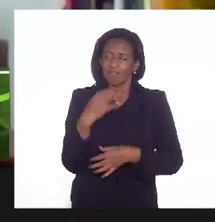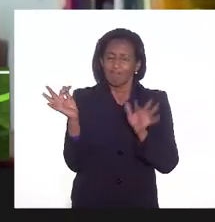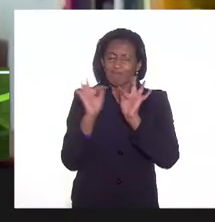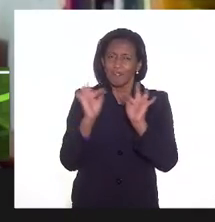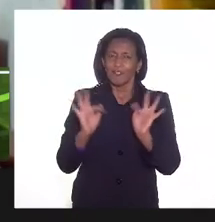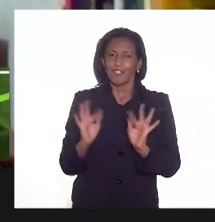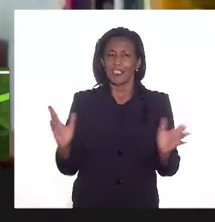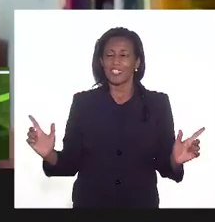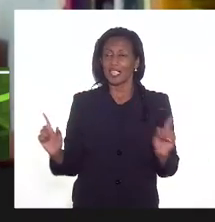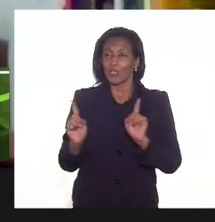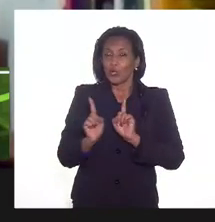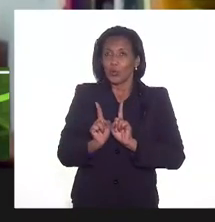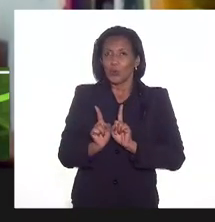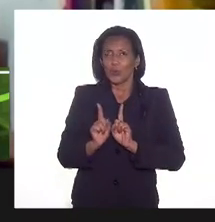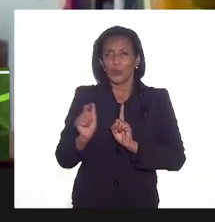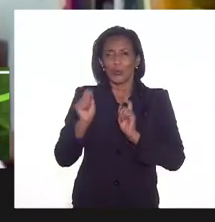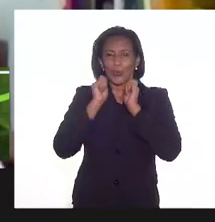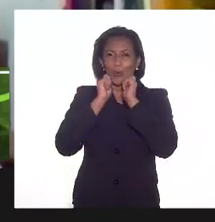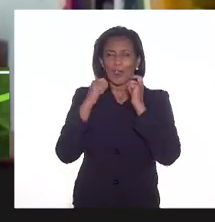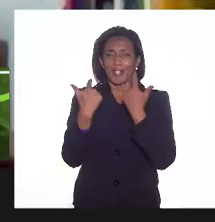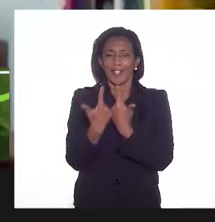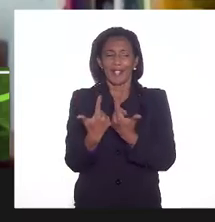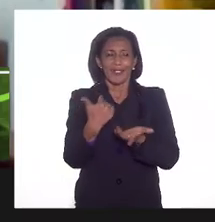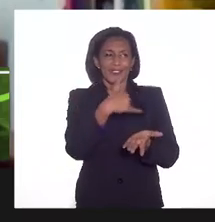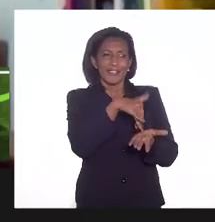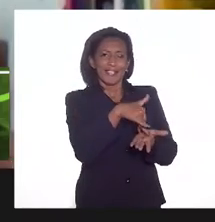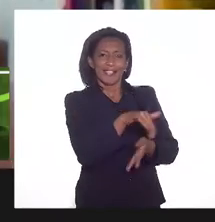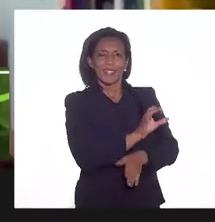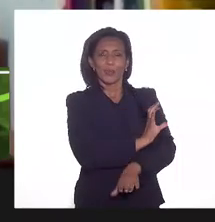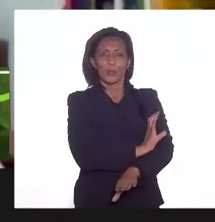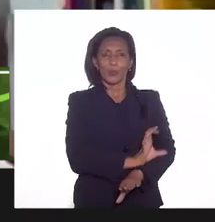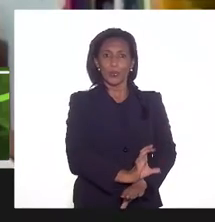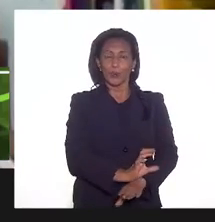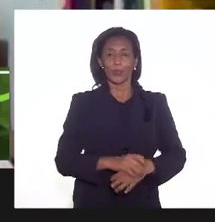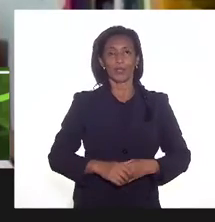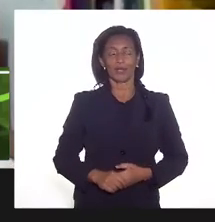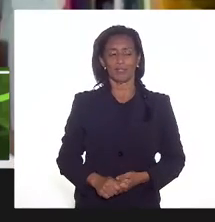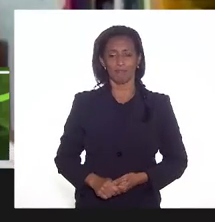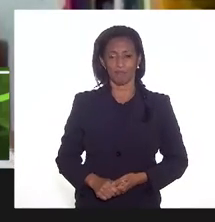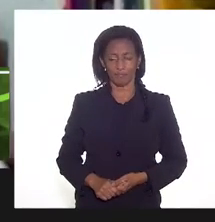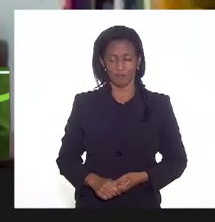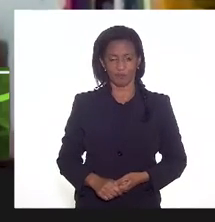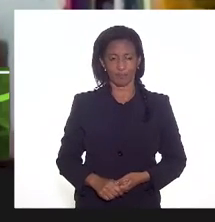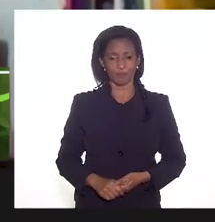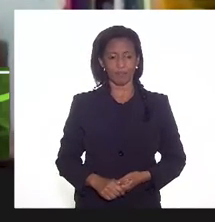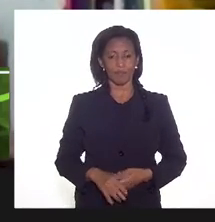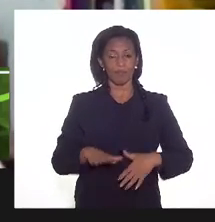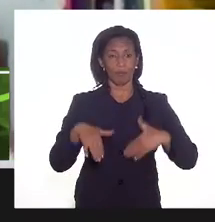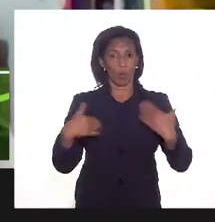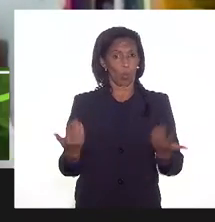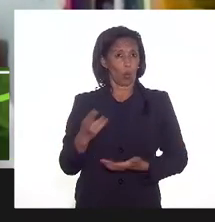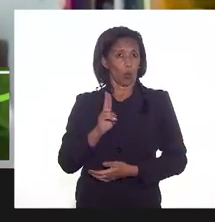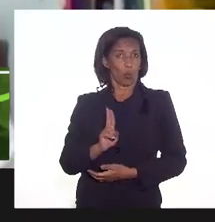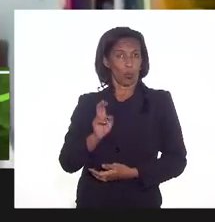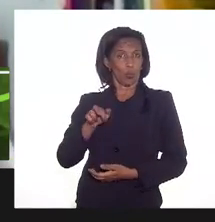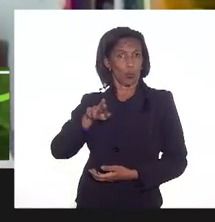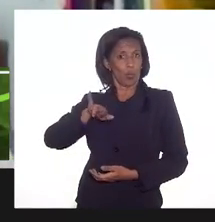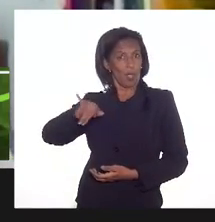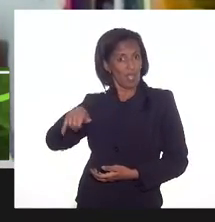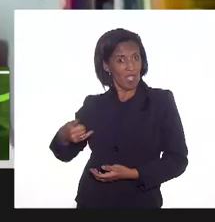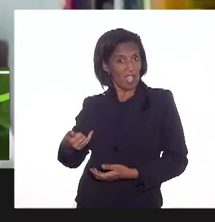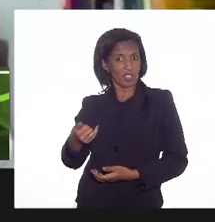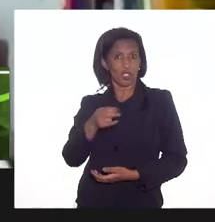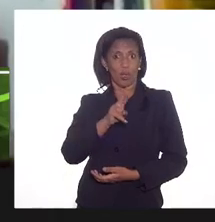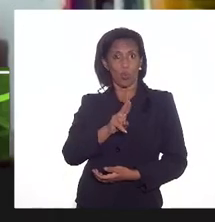aqui com a LERJ com a Secretaria de Cultura com a UERJ e com a